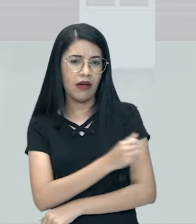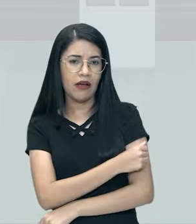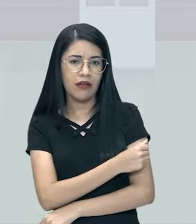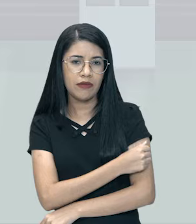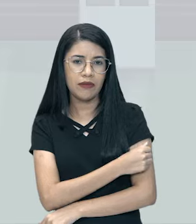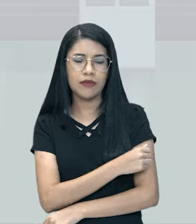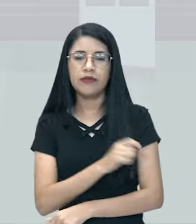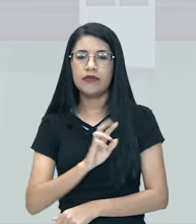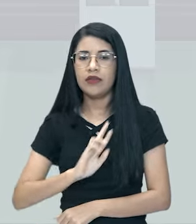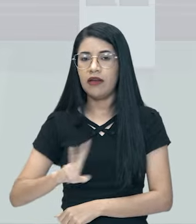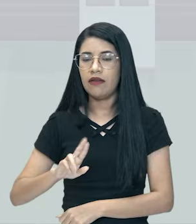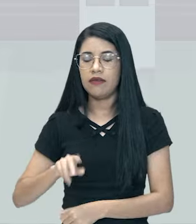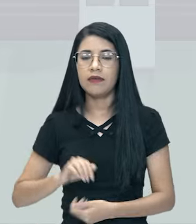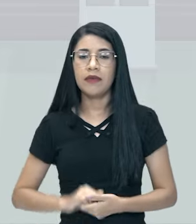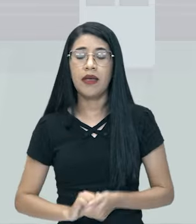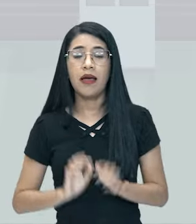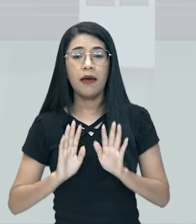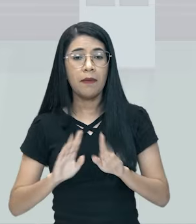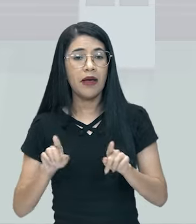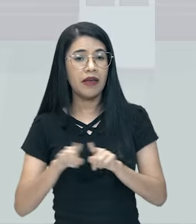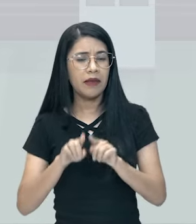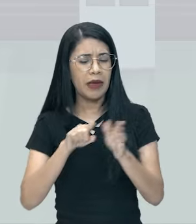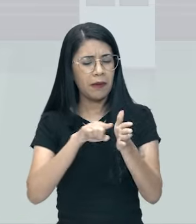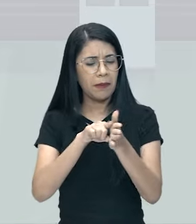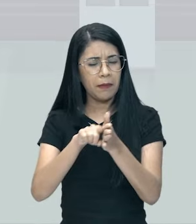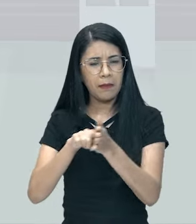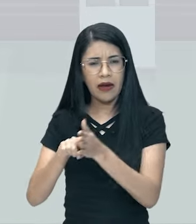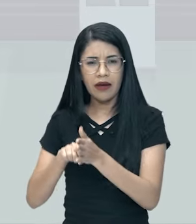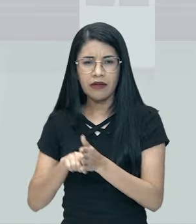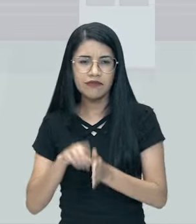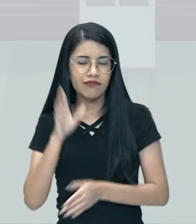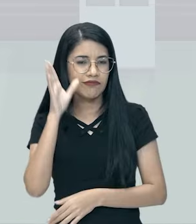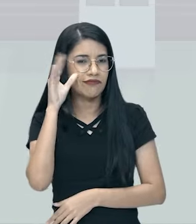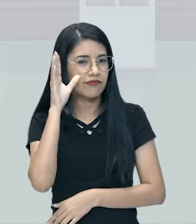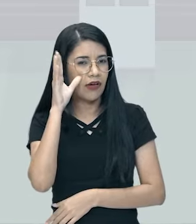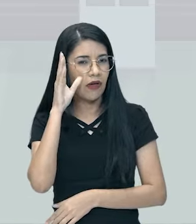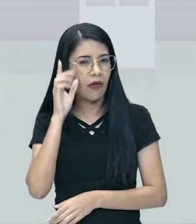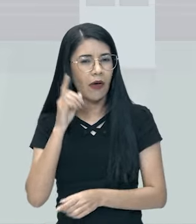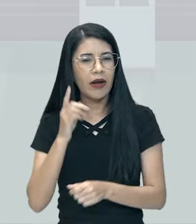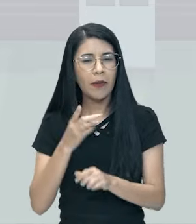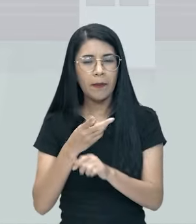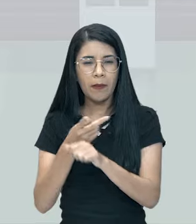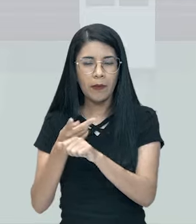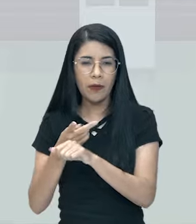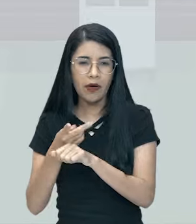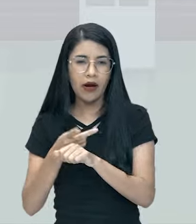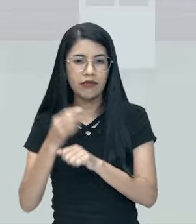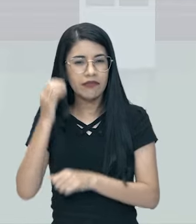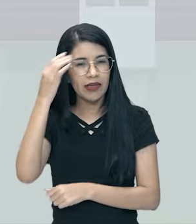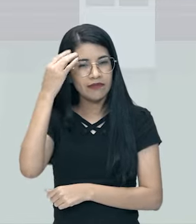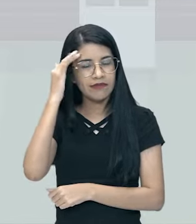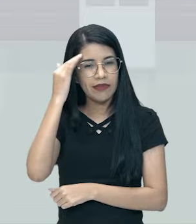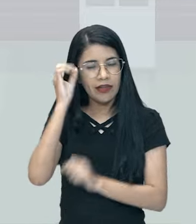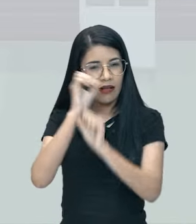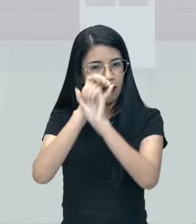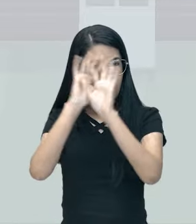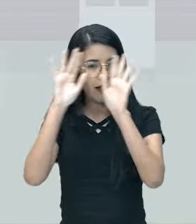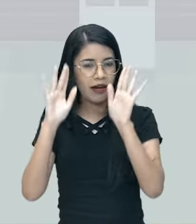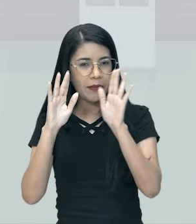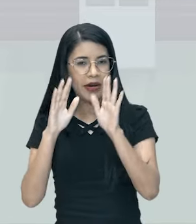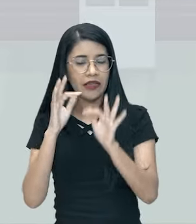e estudantes, mas exploradores curiosos em busca de compreensão. A física é